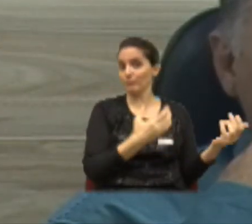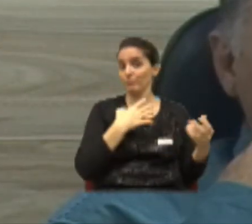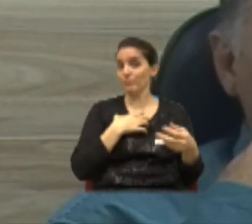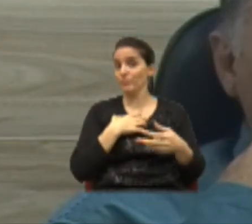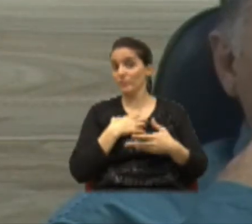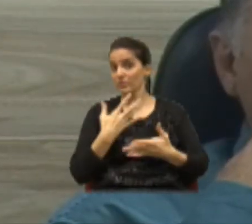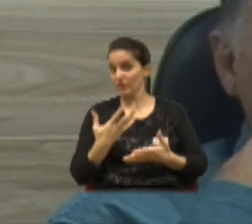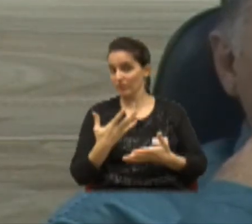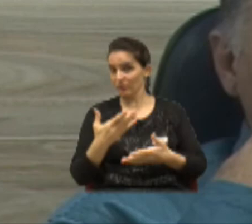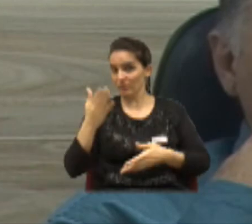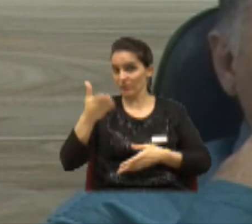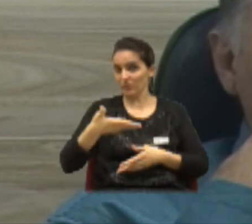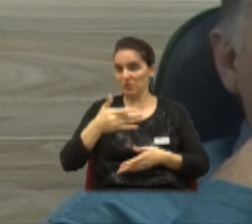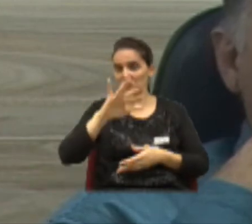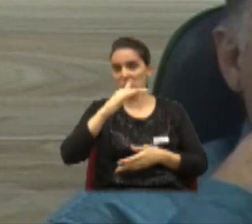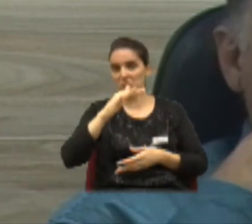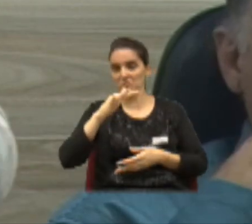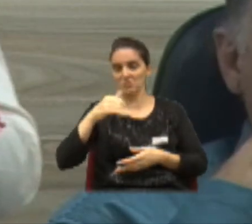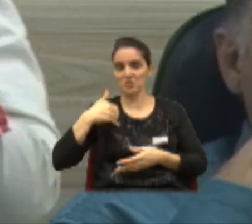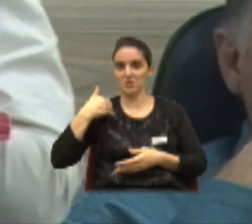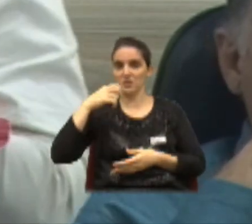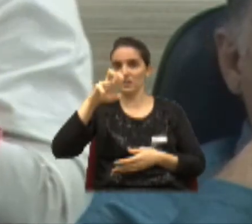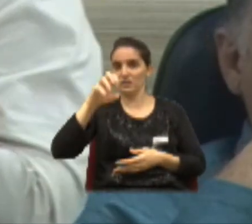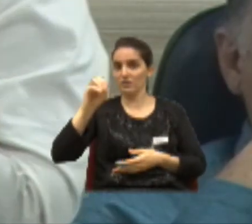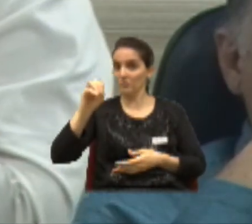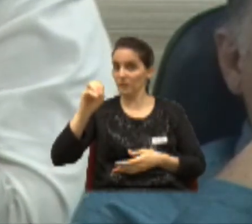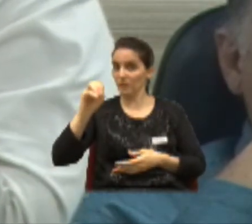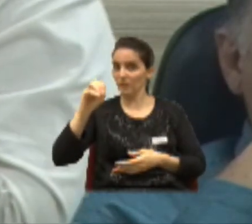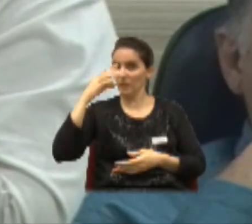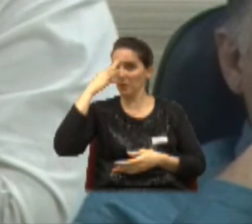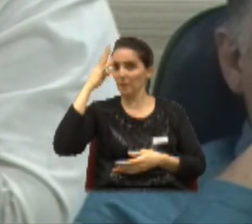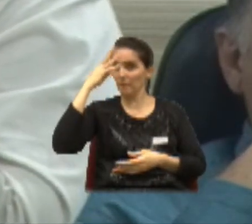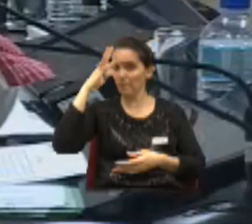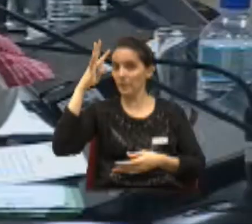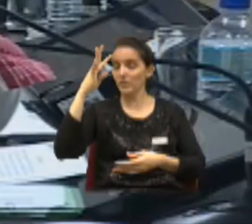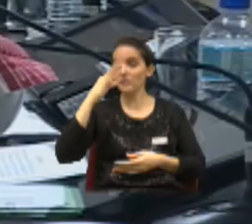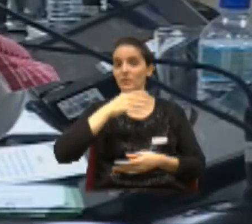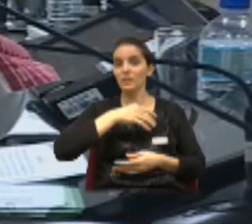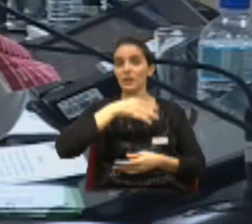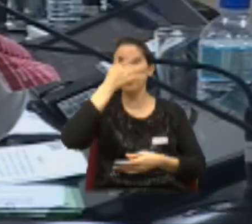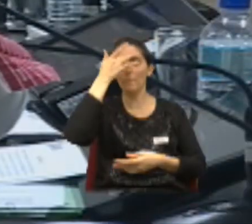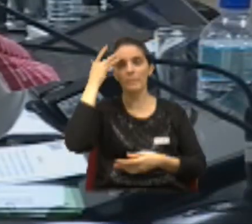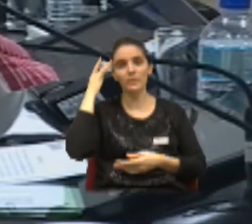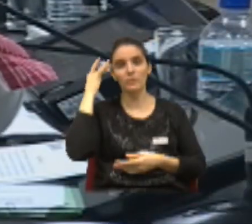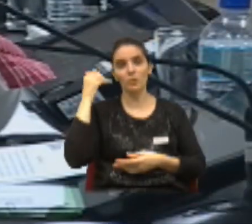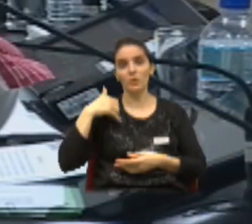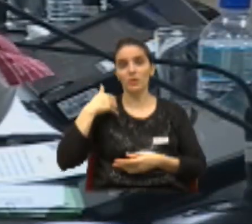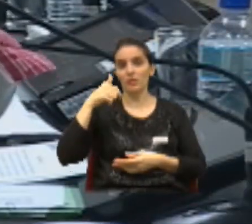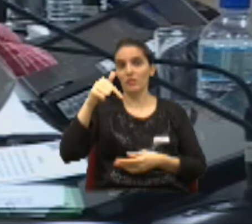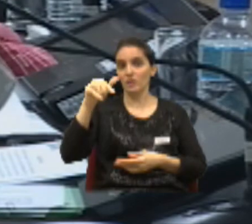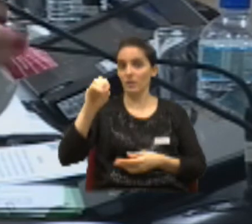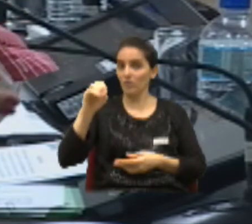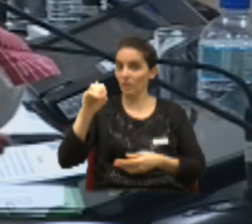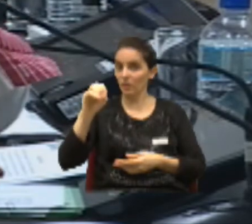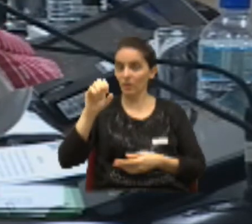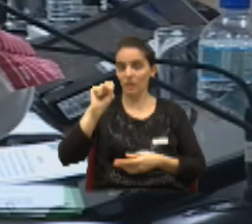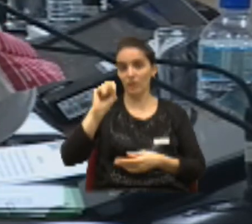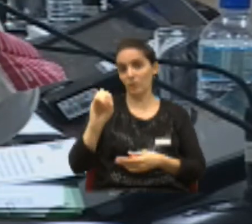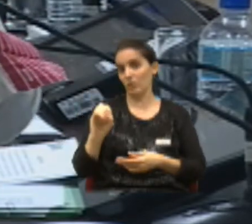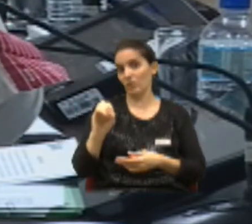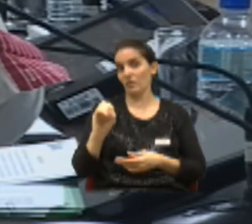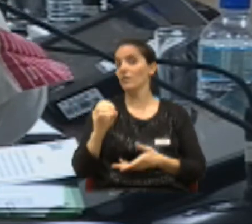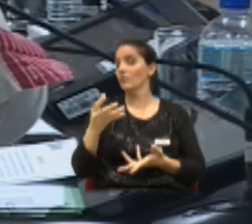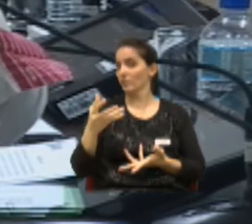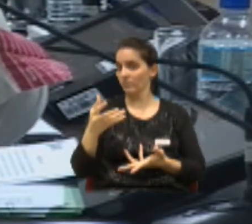aqui da faixa etária de 50 anos, vocês avaliem quando a gente chega aos 70, 80 anos, porque nós